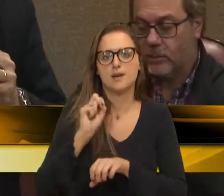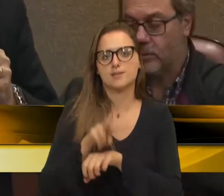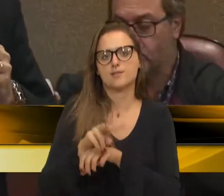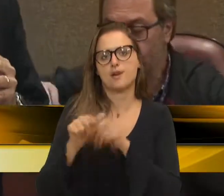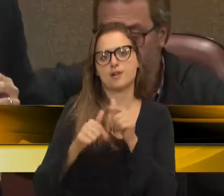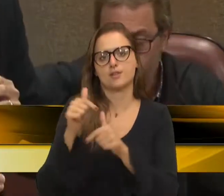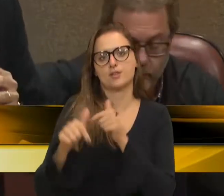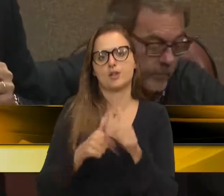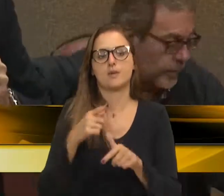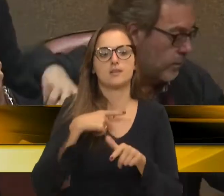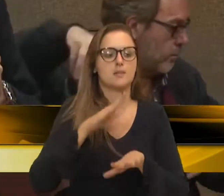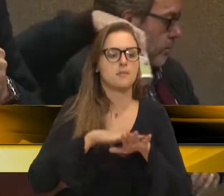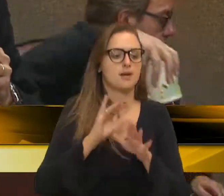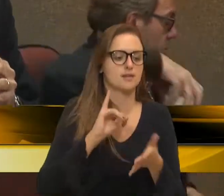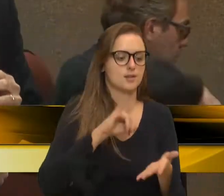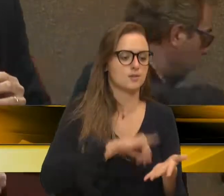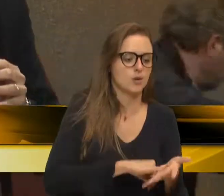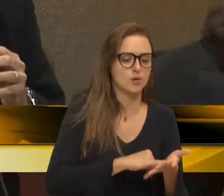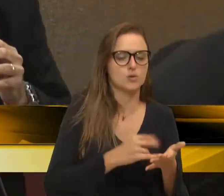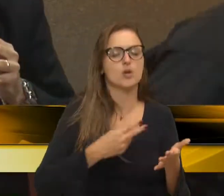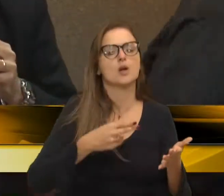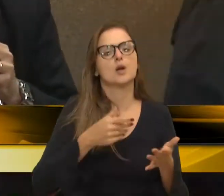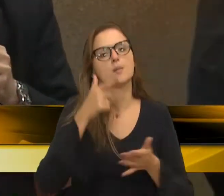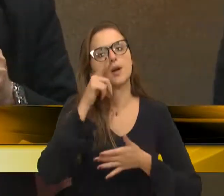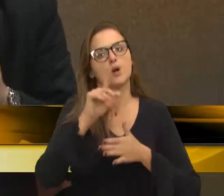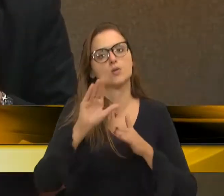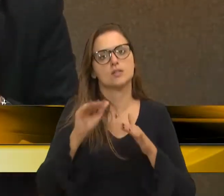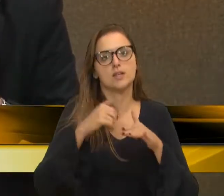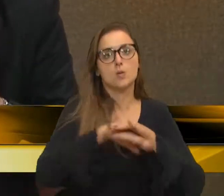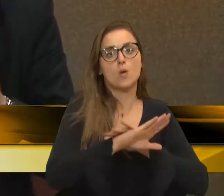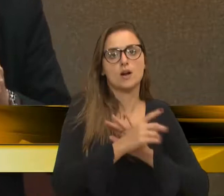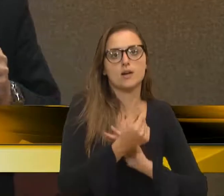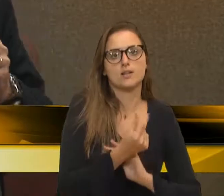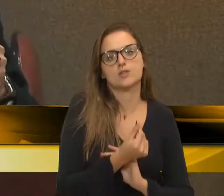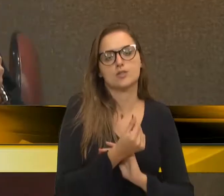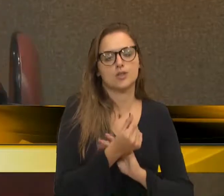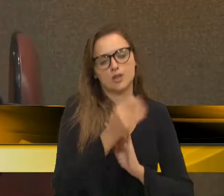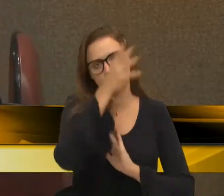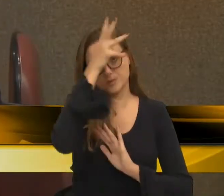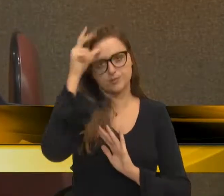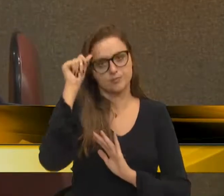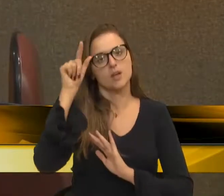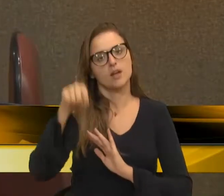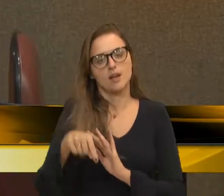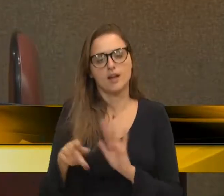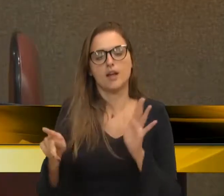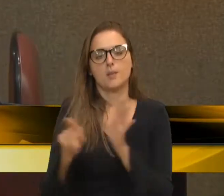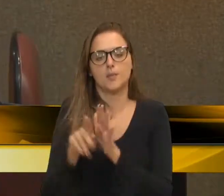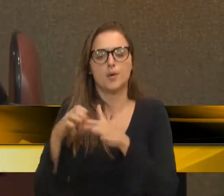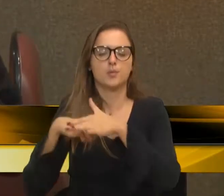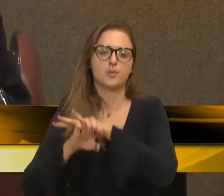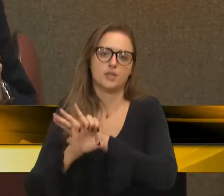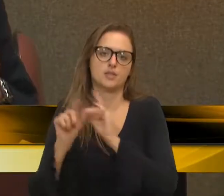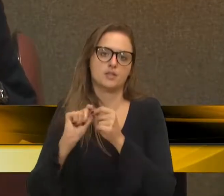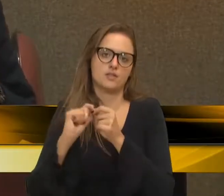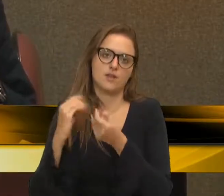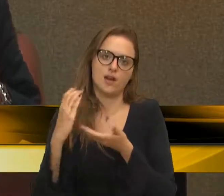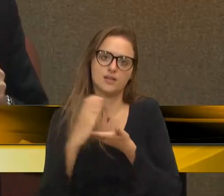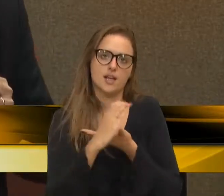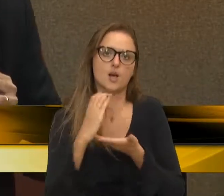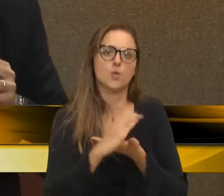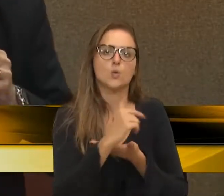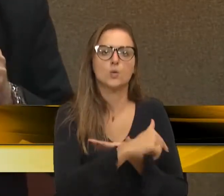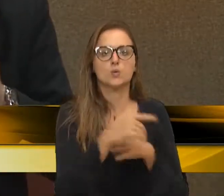renda, impostos para ingressar nos cofres do município. E quem que faz isso? É o setor empreendedor, são os